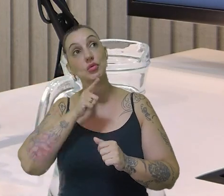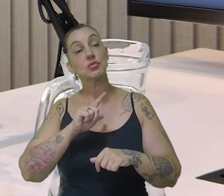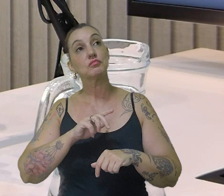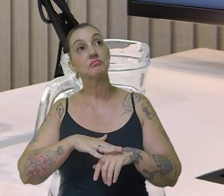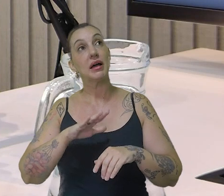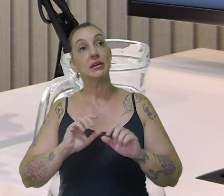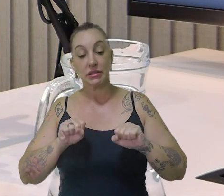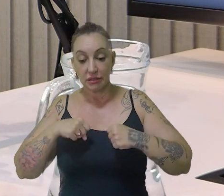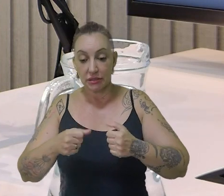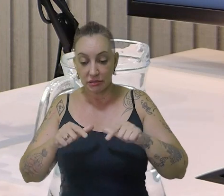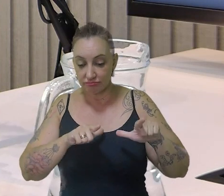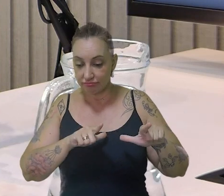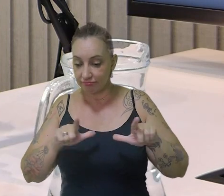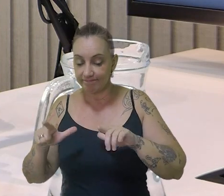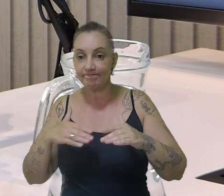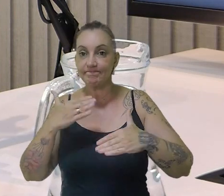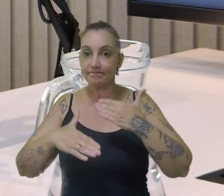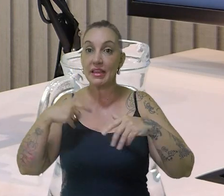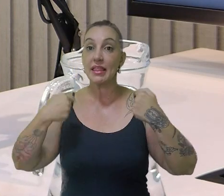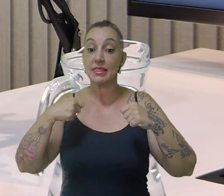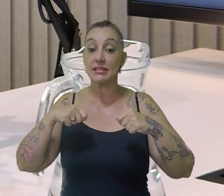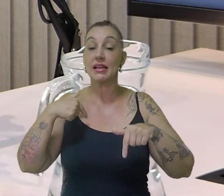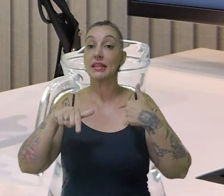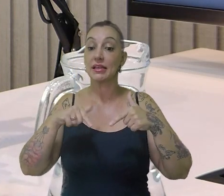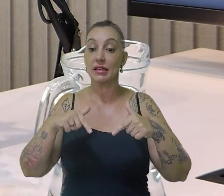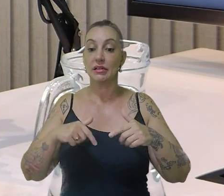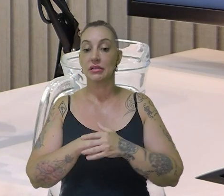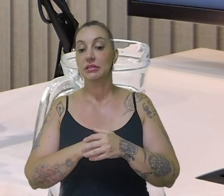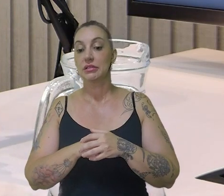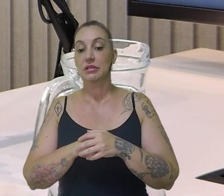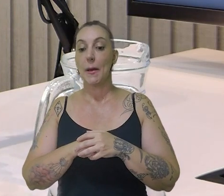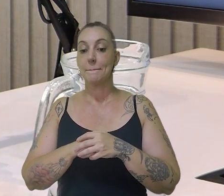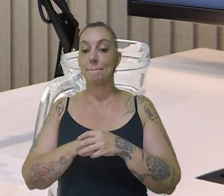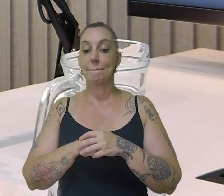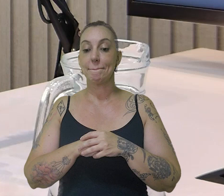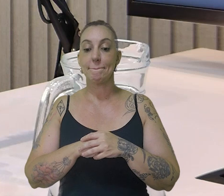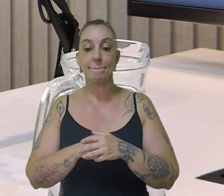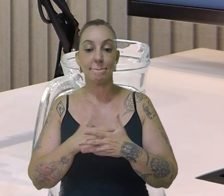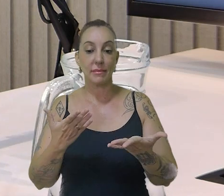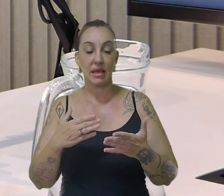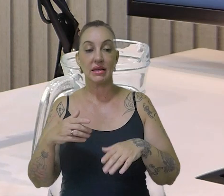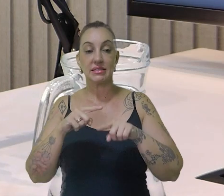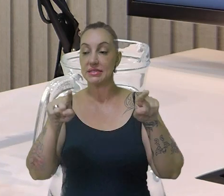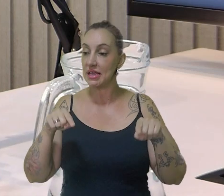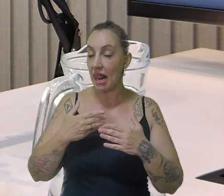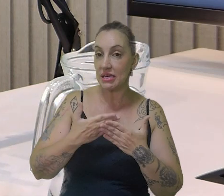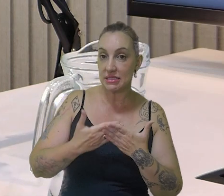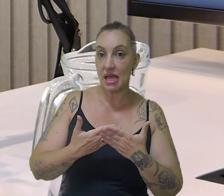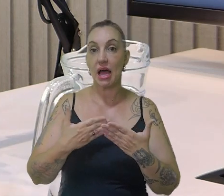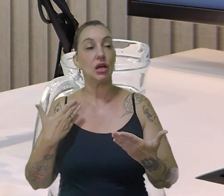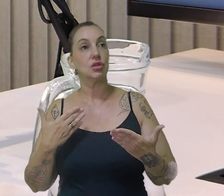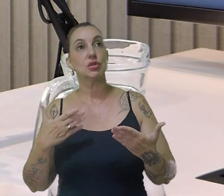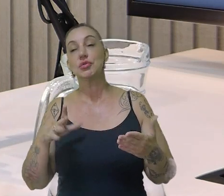mais dedicada ao processo e às necessidades do trabalho da peça e sala de ensaio enfim que eu